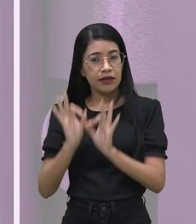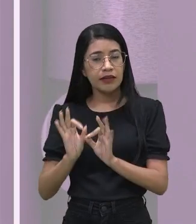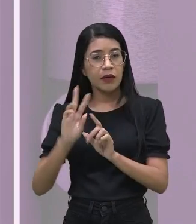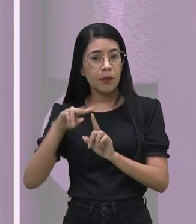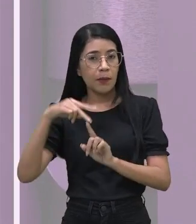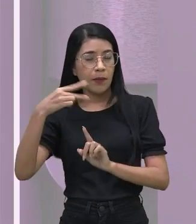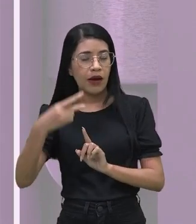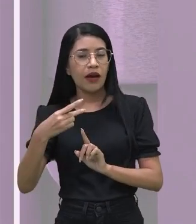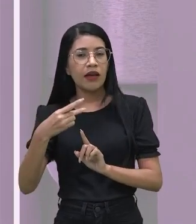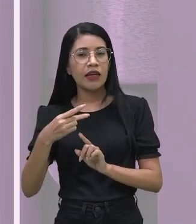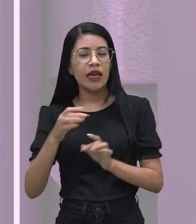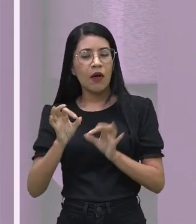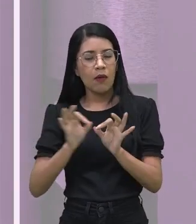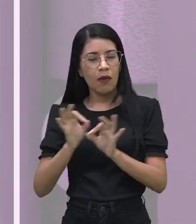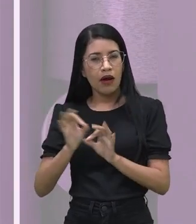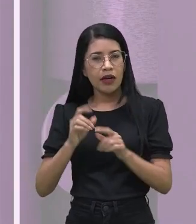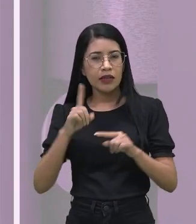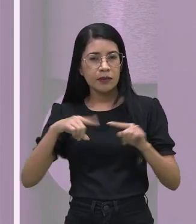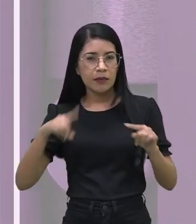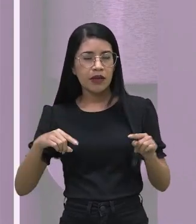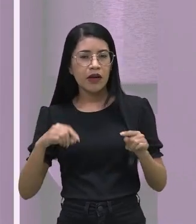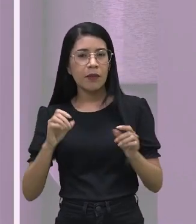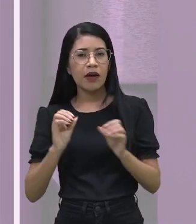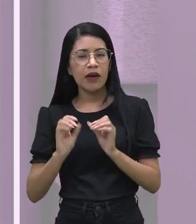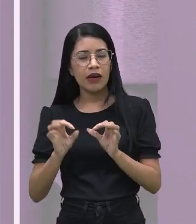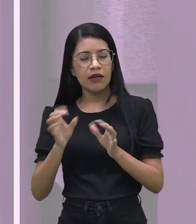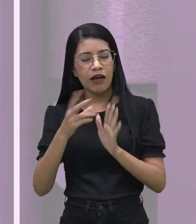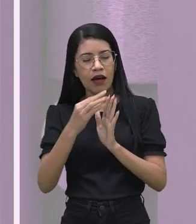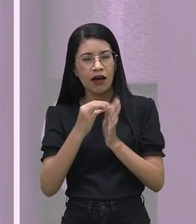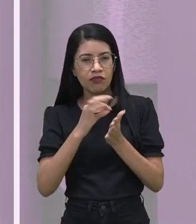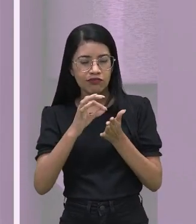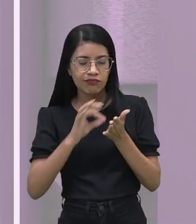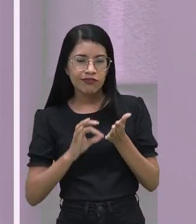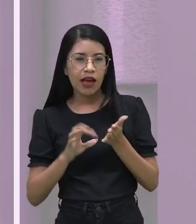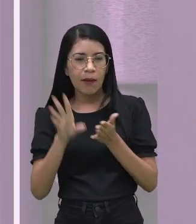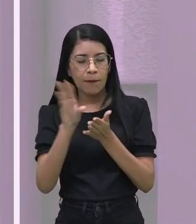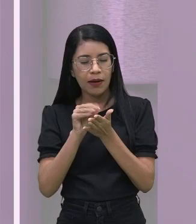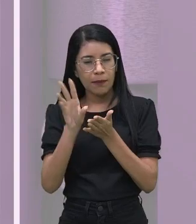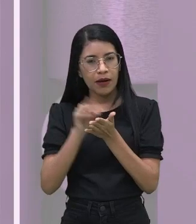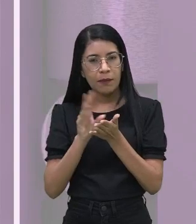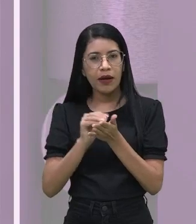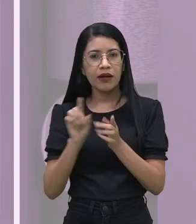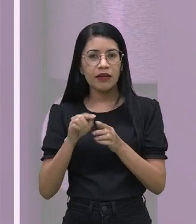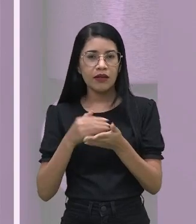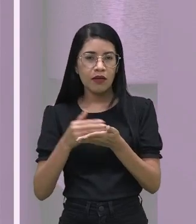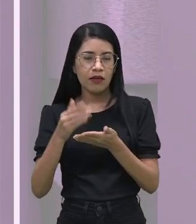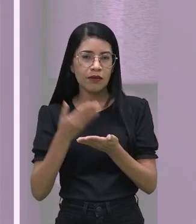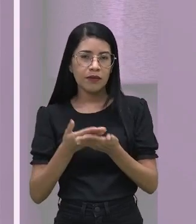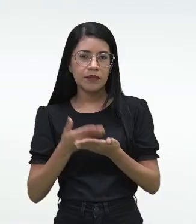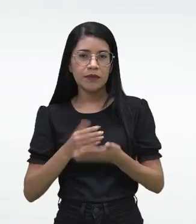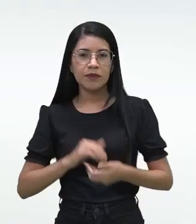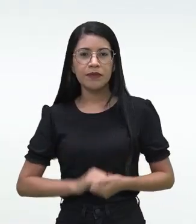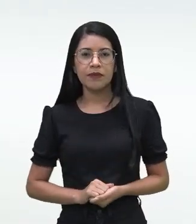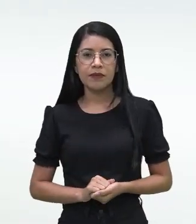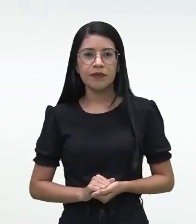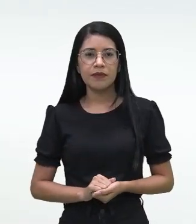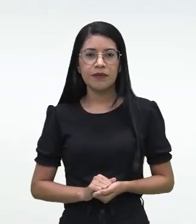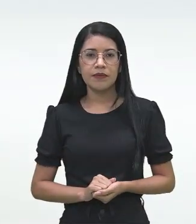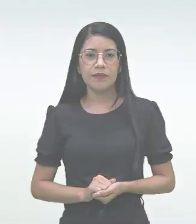atenção, prepare o seu material para realizar todas as anotações possíveis e vamos à nossa aula.